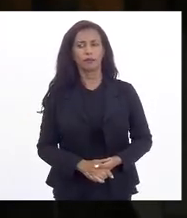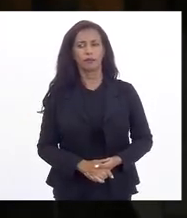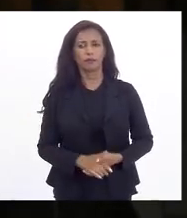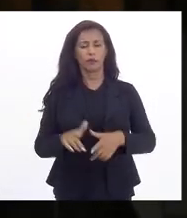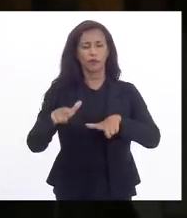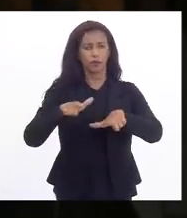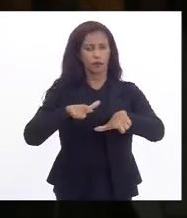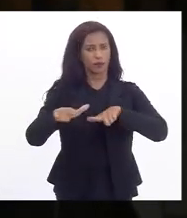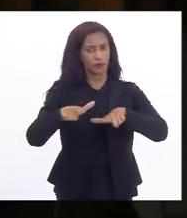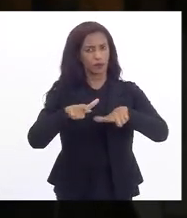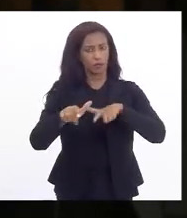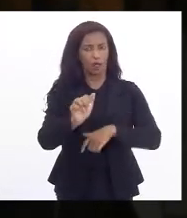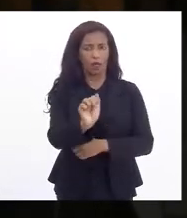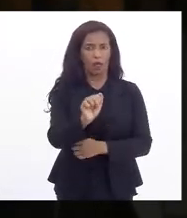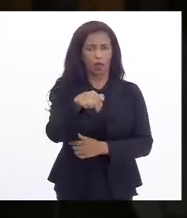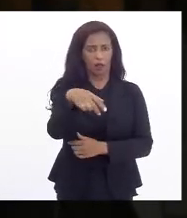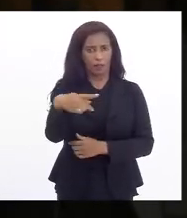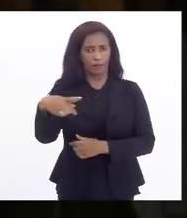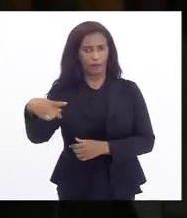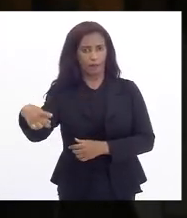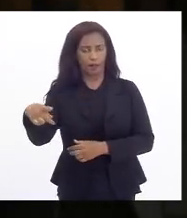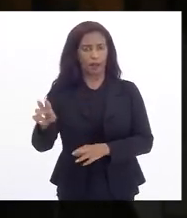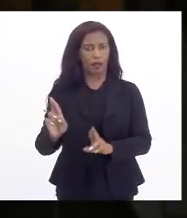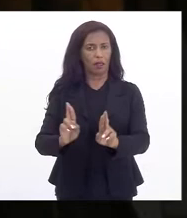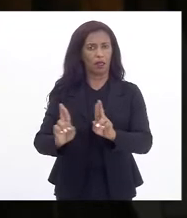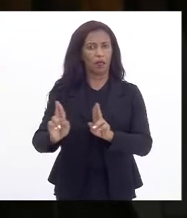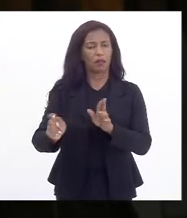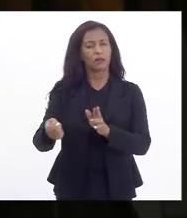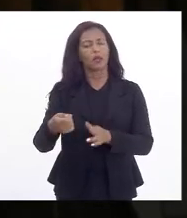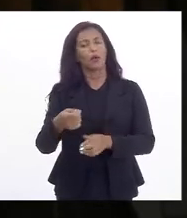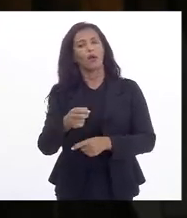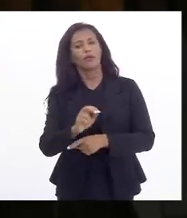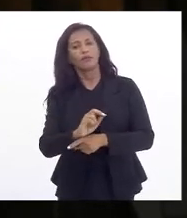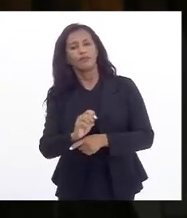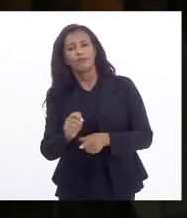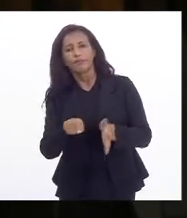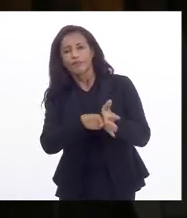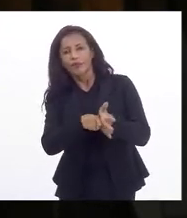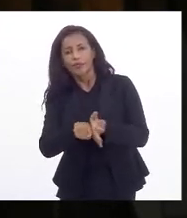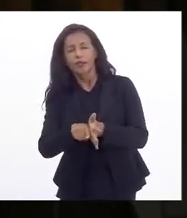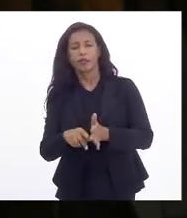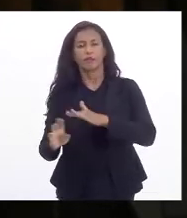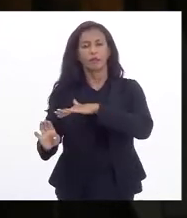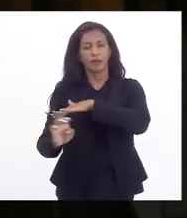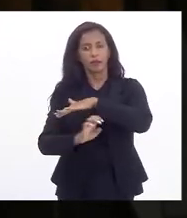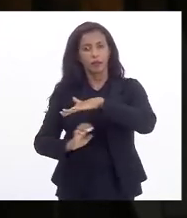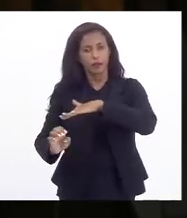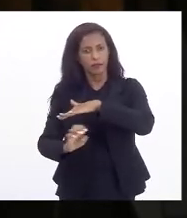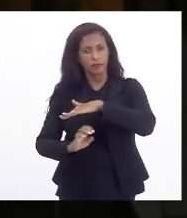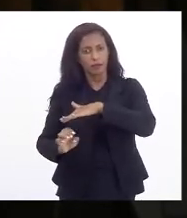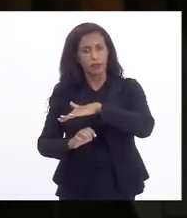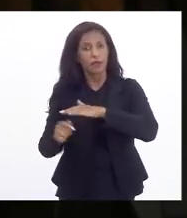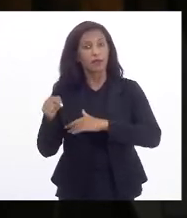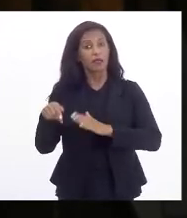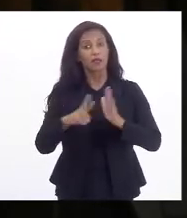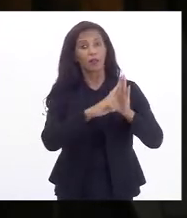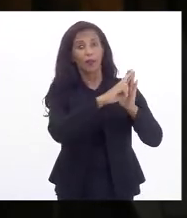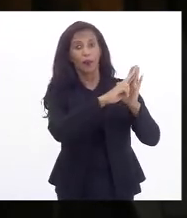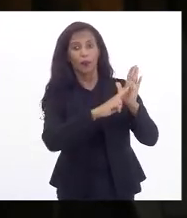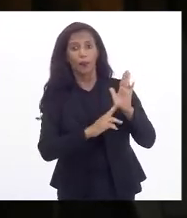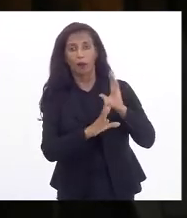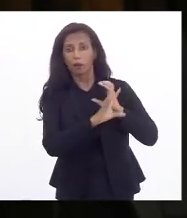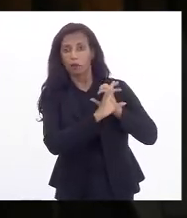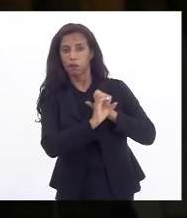o trabalho da NP em relação à fiscalização das concessionárias e esse relatório